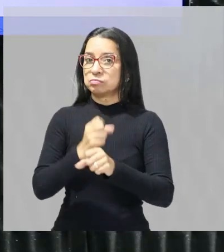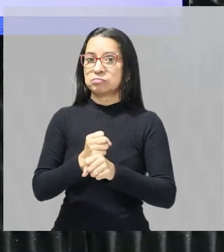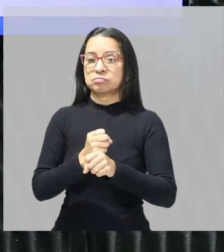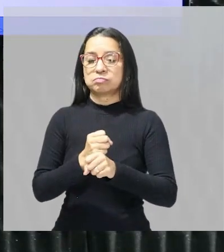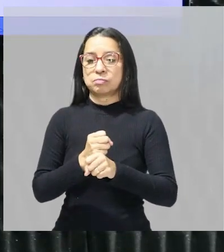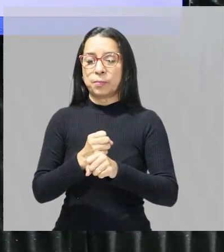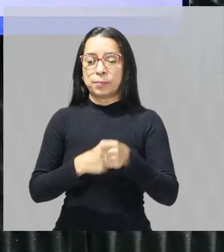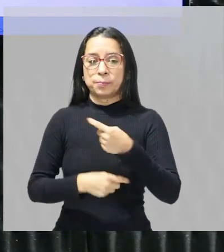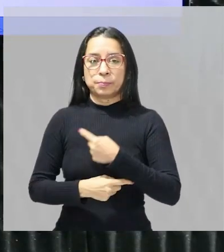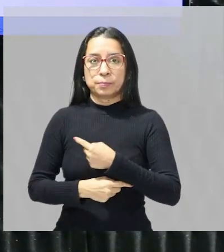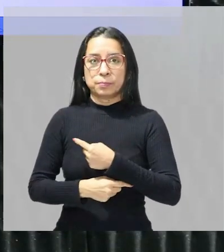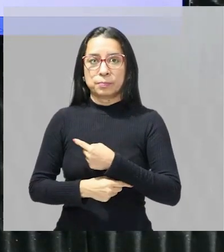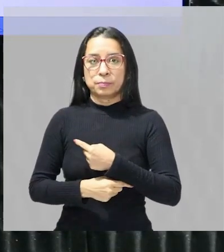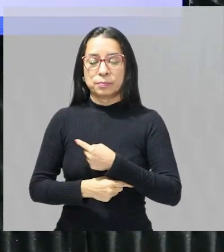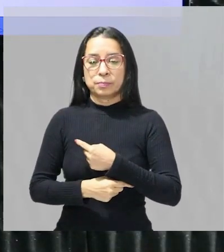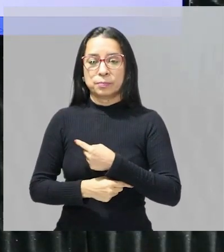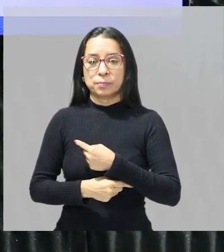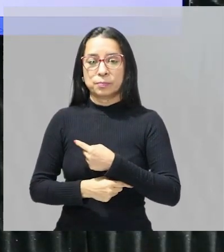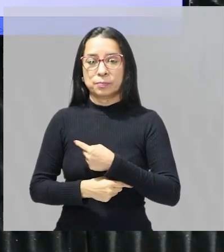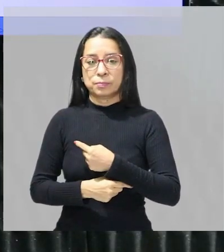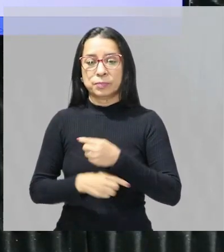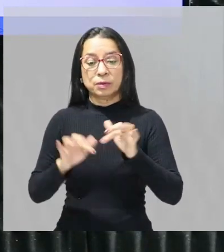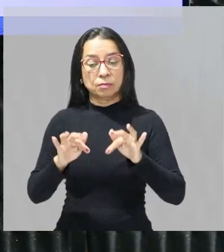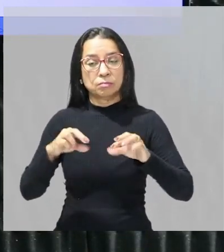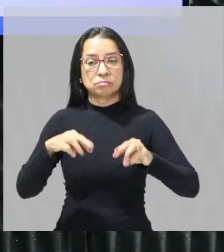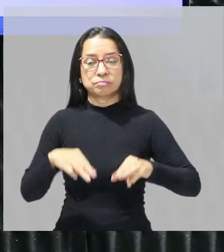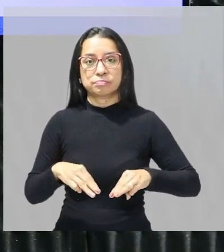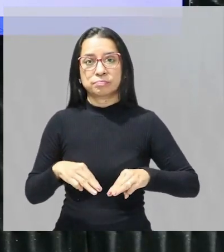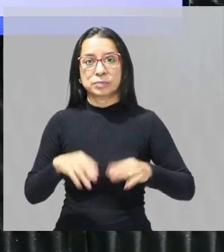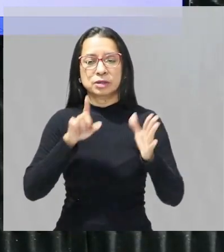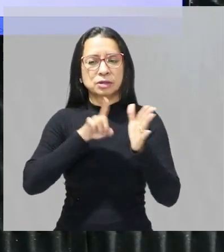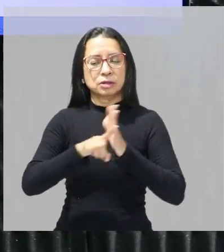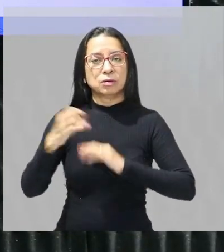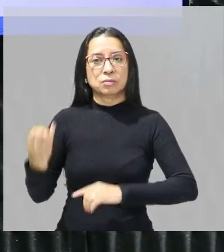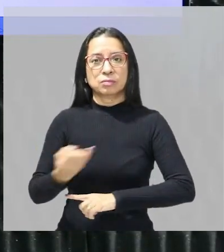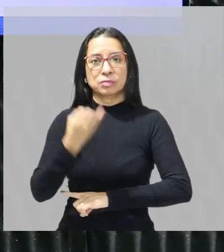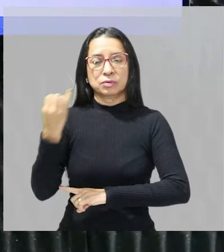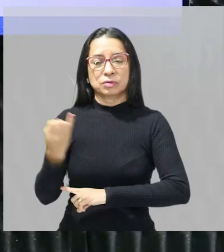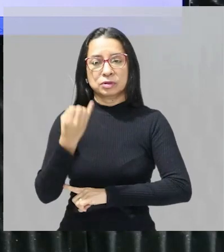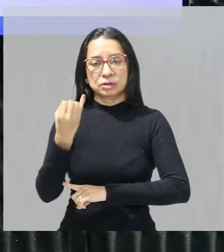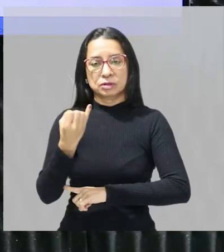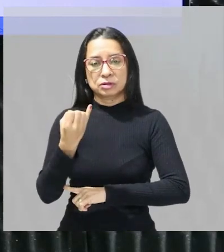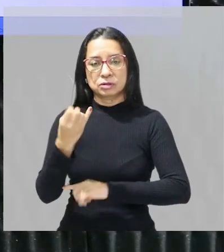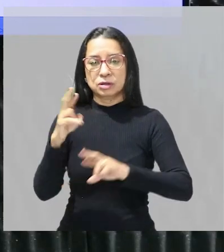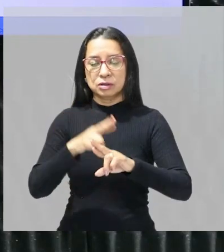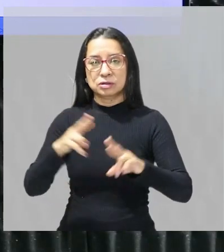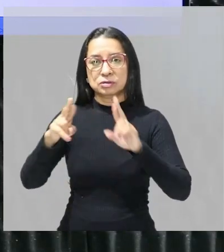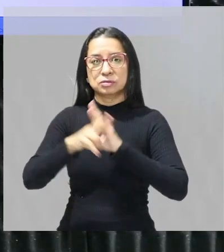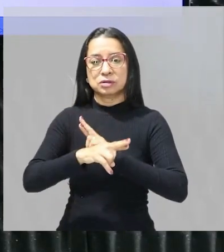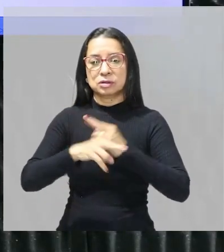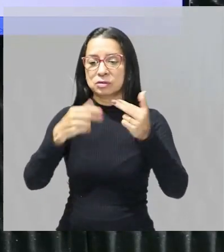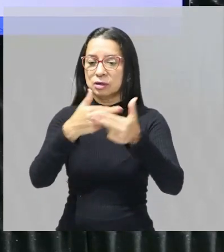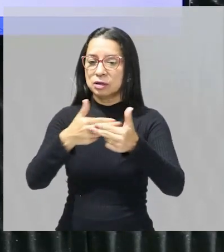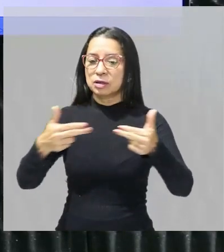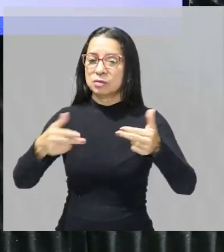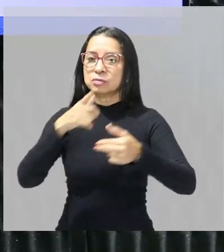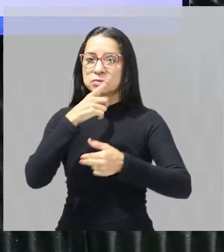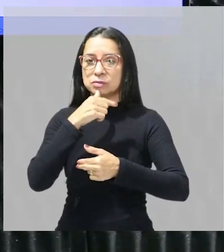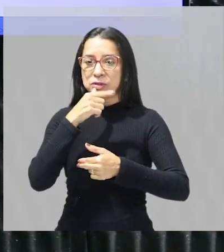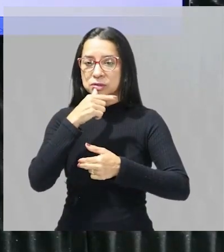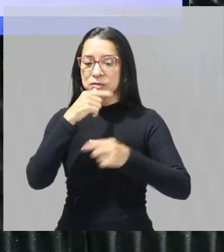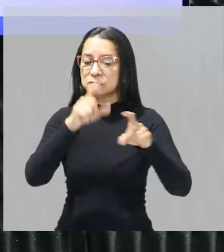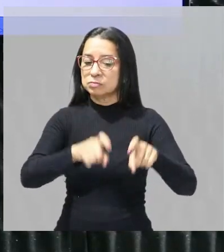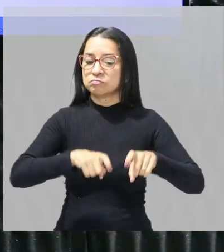disponibilidade total. Fechou. Galerinha, questão importante acerca de recursos hídricos